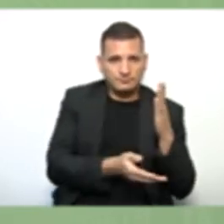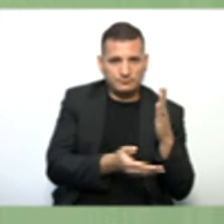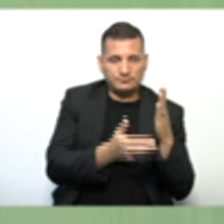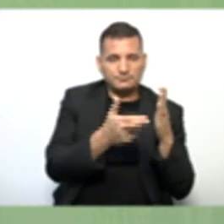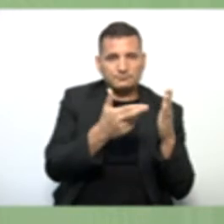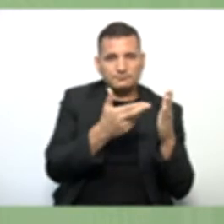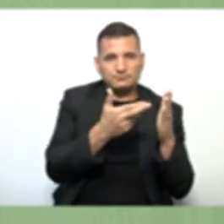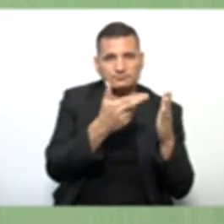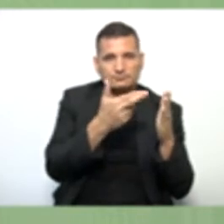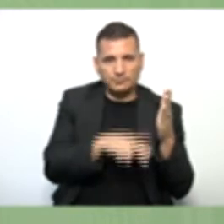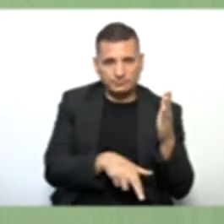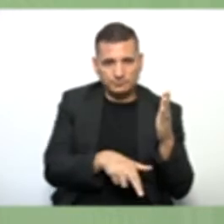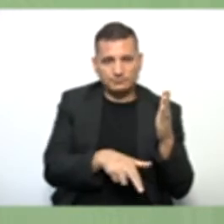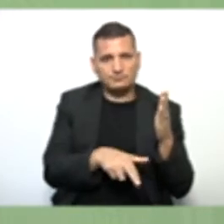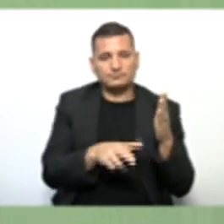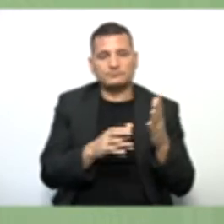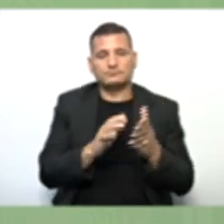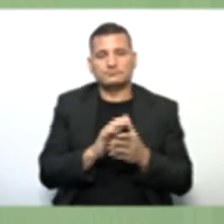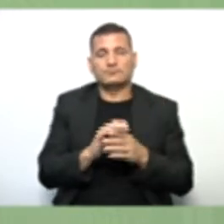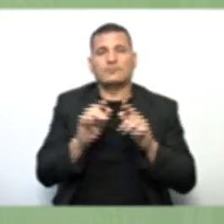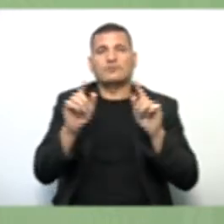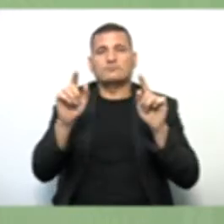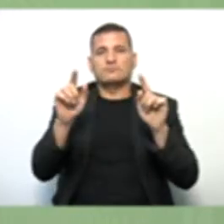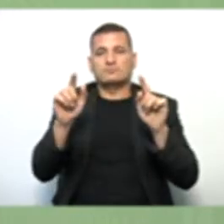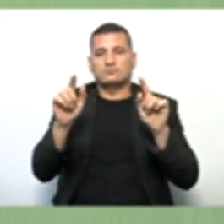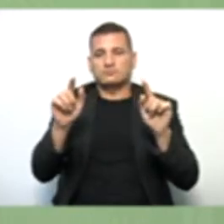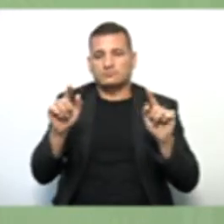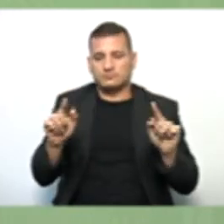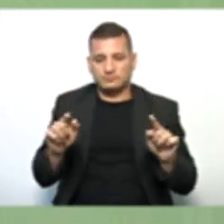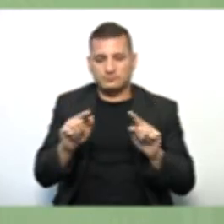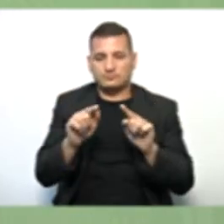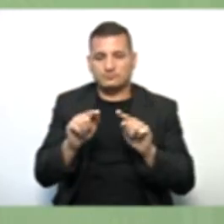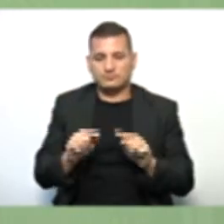depois eu tenho que finalizar o meu algoritmo, né, em